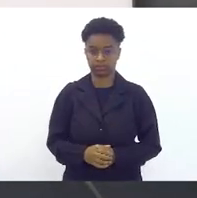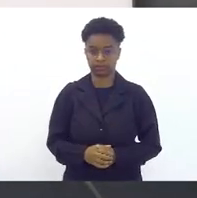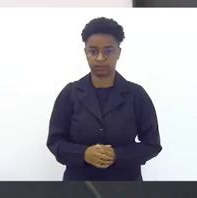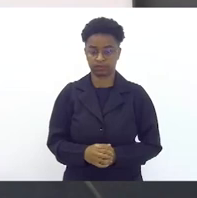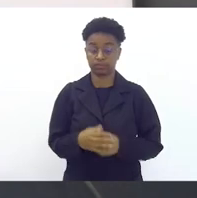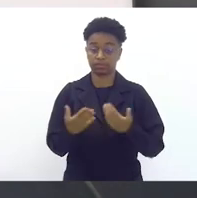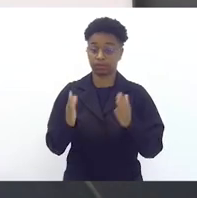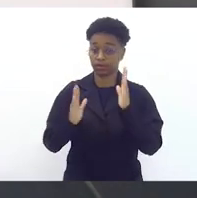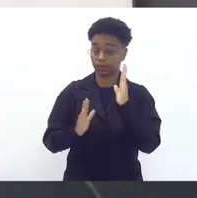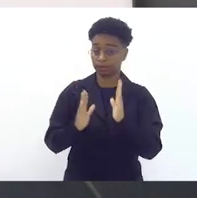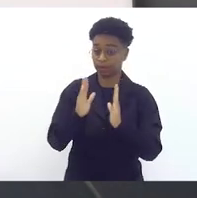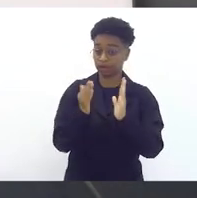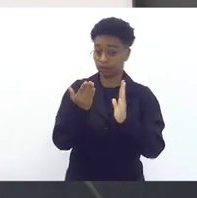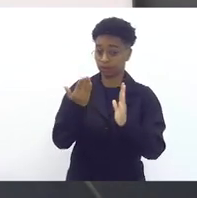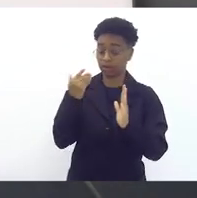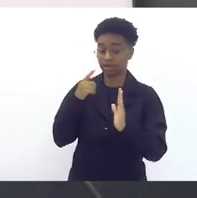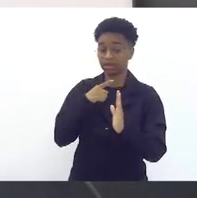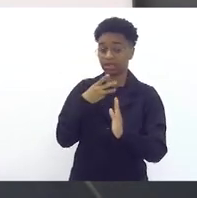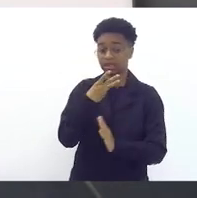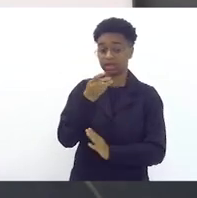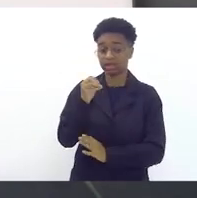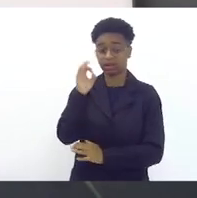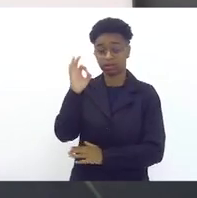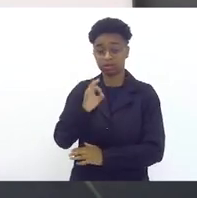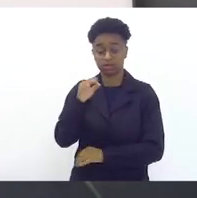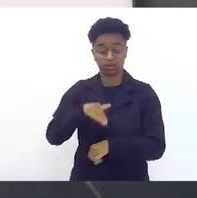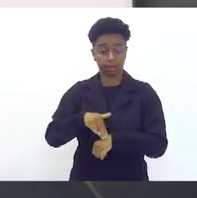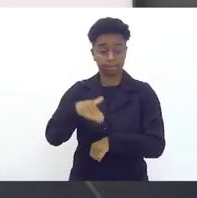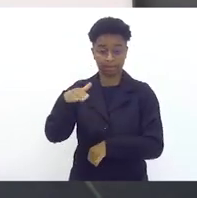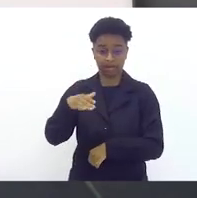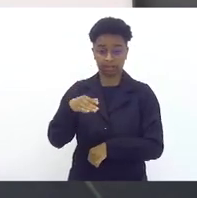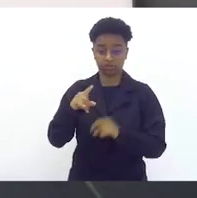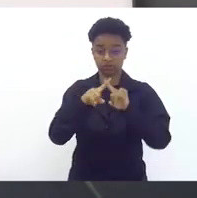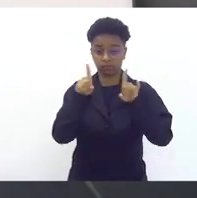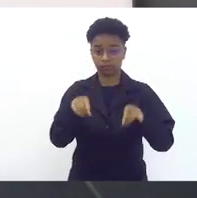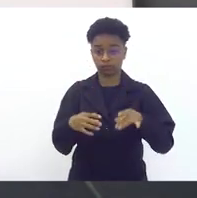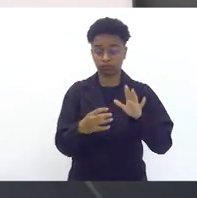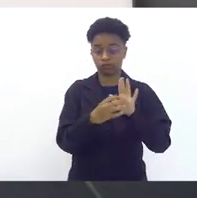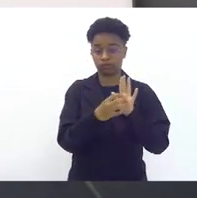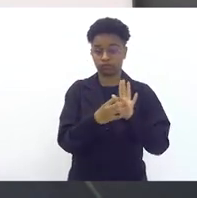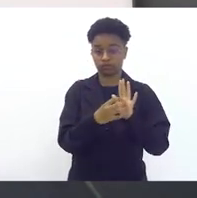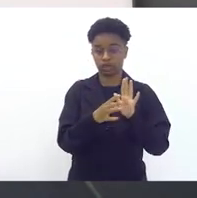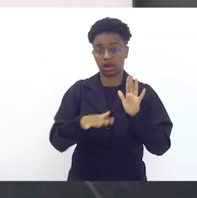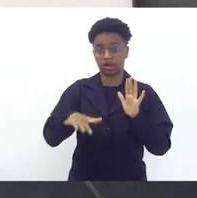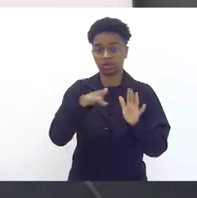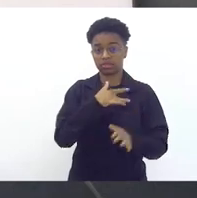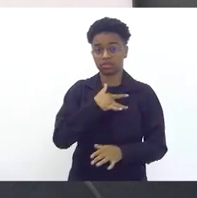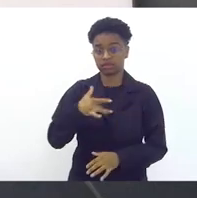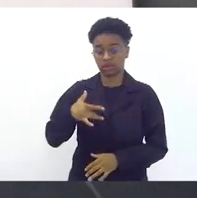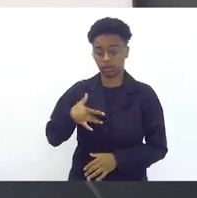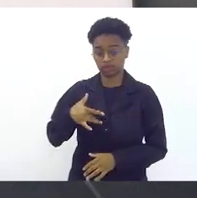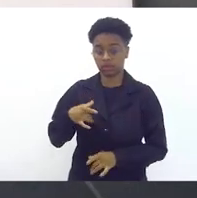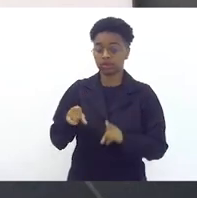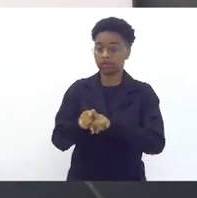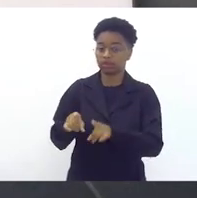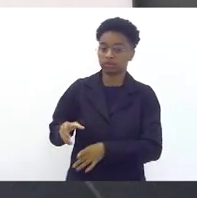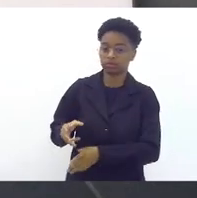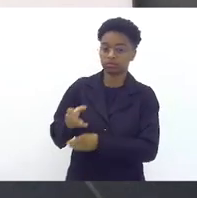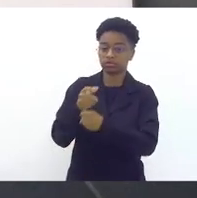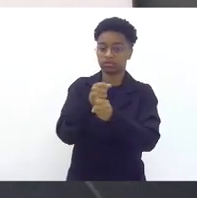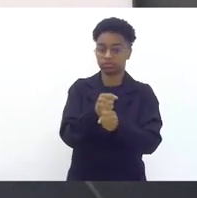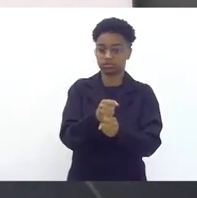Desde aquela época, nós tínhamos mais de 30% do efetivo dos servidores públicos da área da saúde, contando,